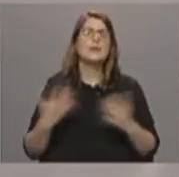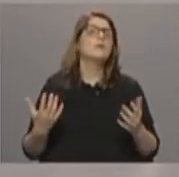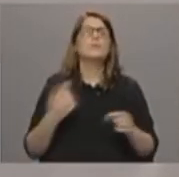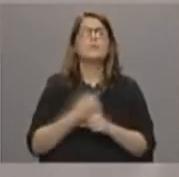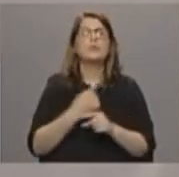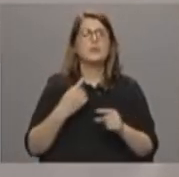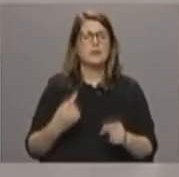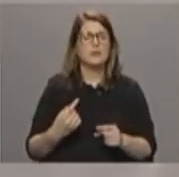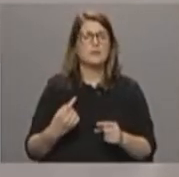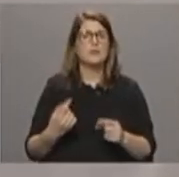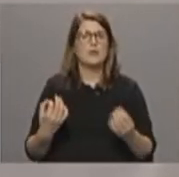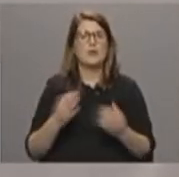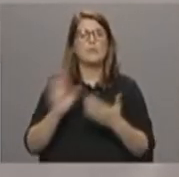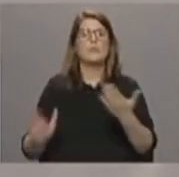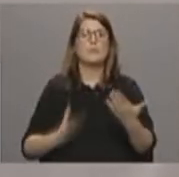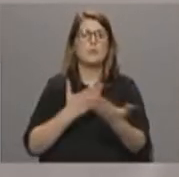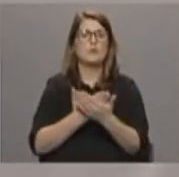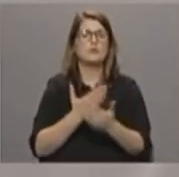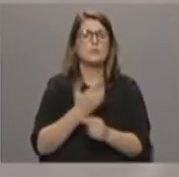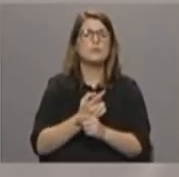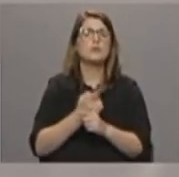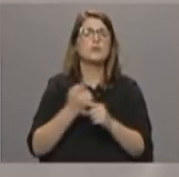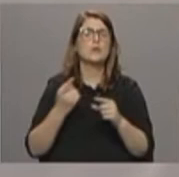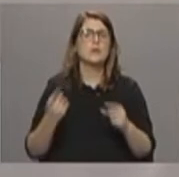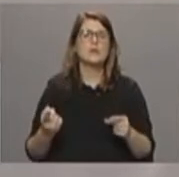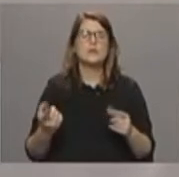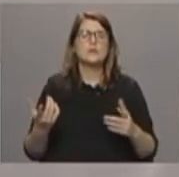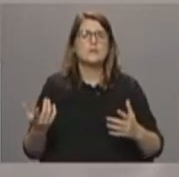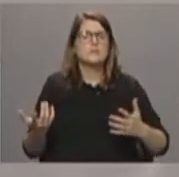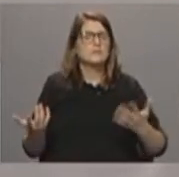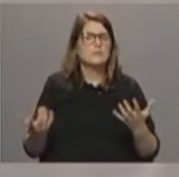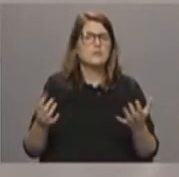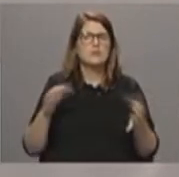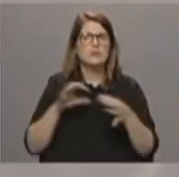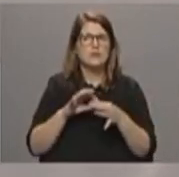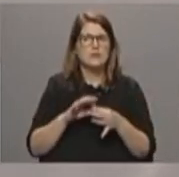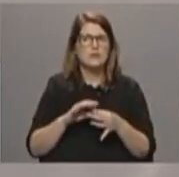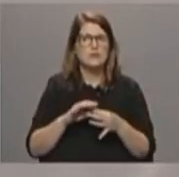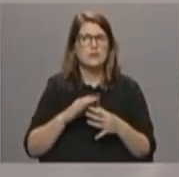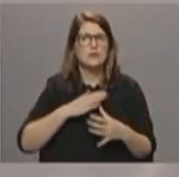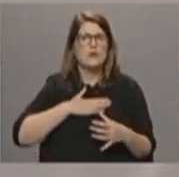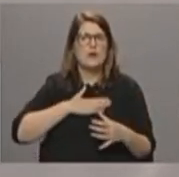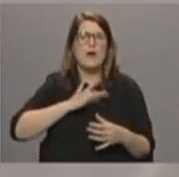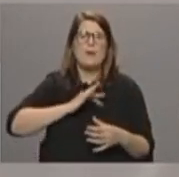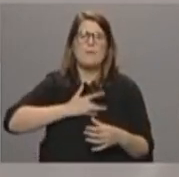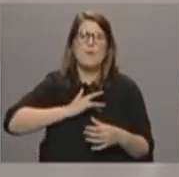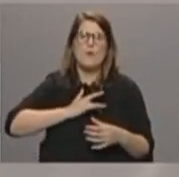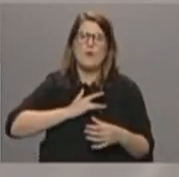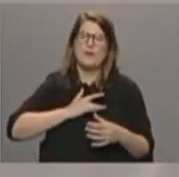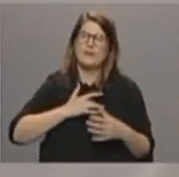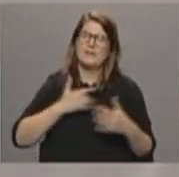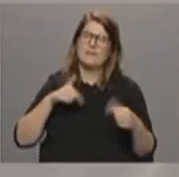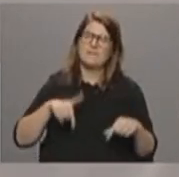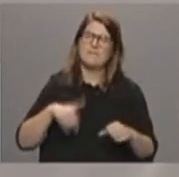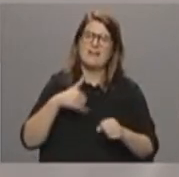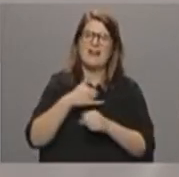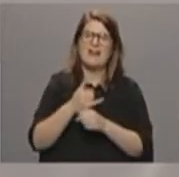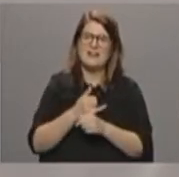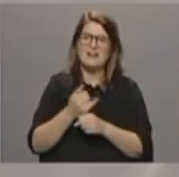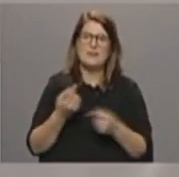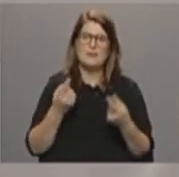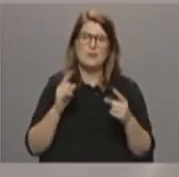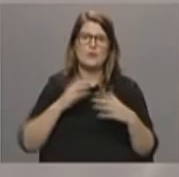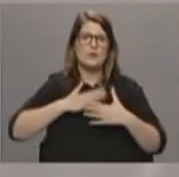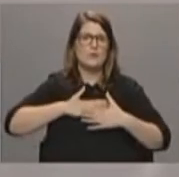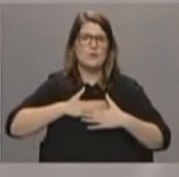vamos fazer esta proposta não tem nada a ver com o meu amor traiçoeiro a esta ilha. Eu sou